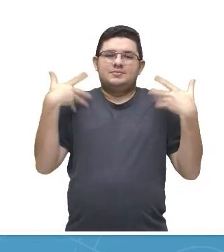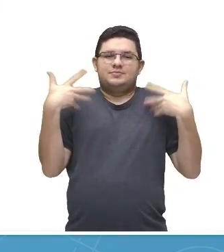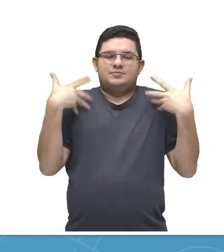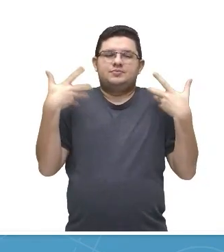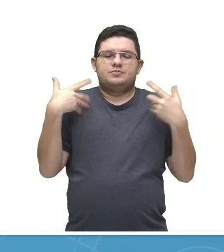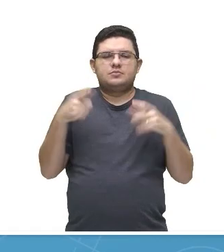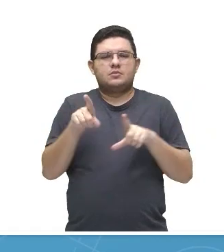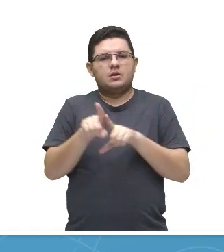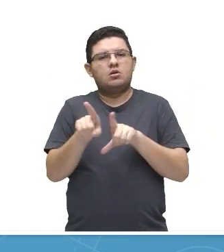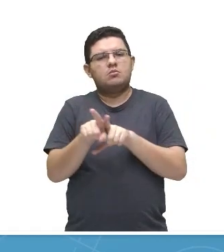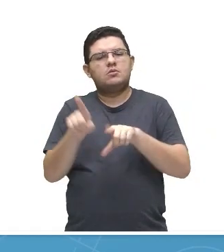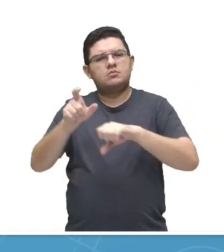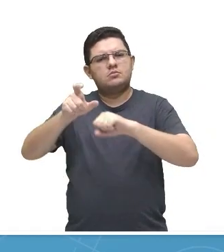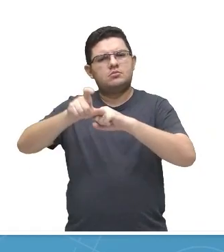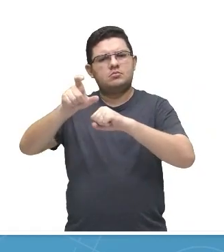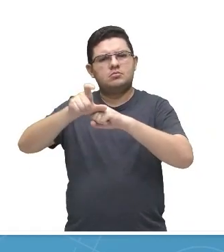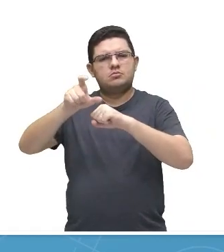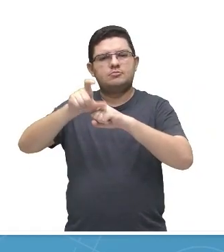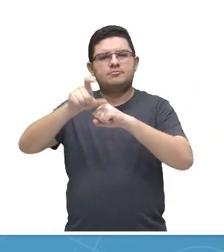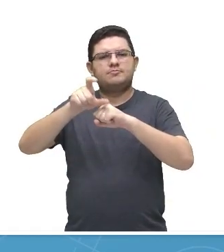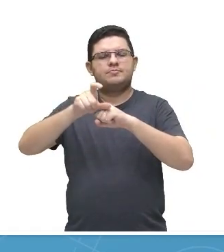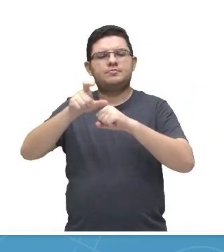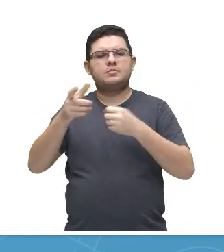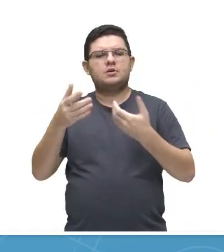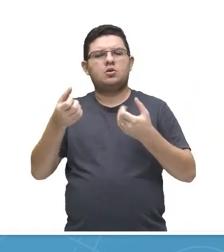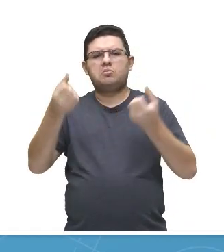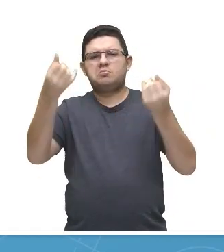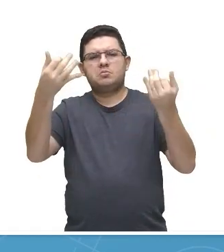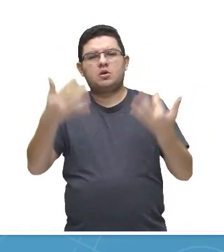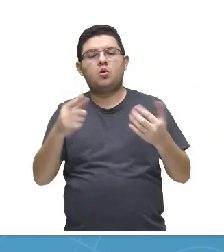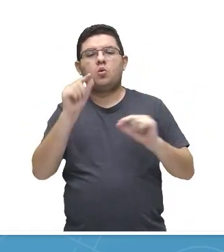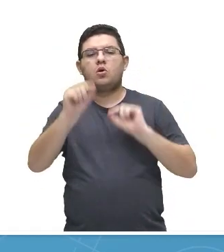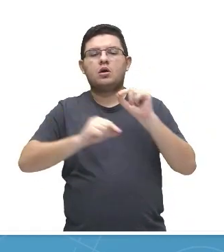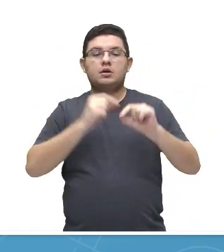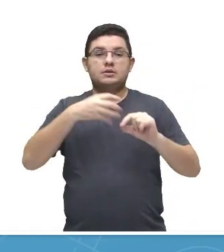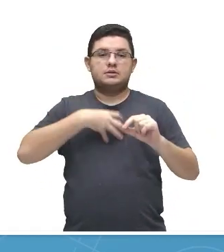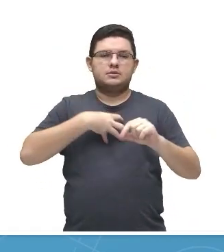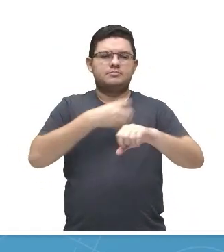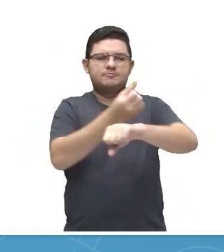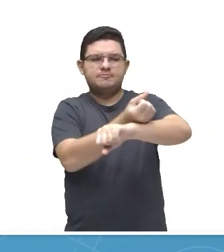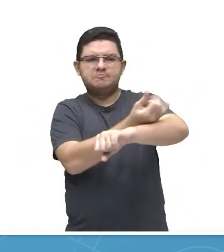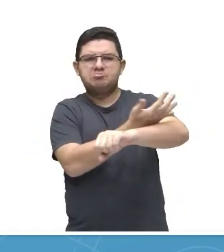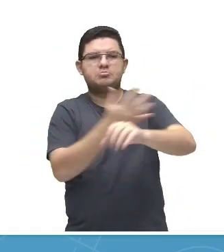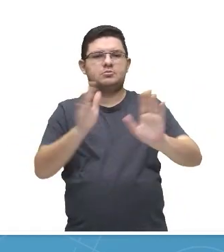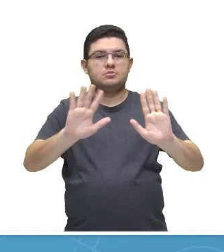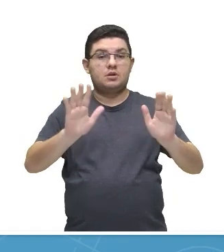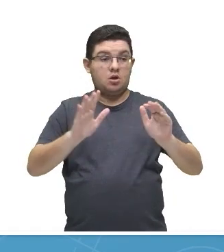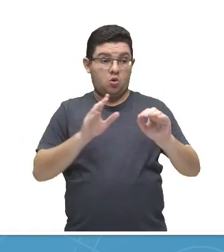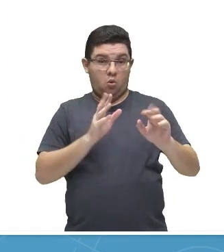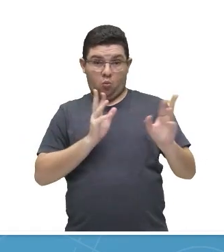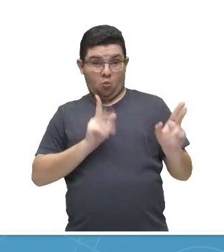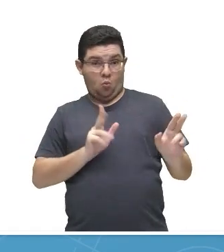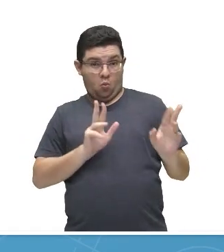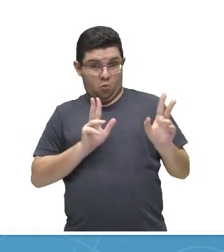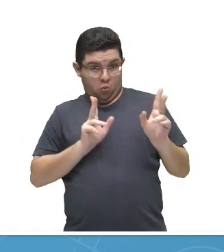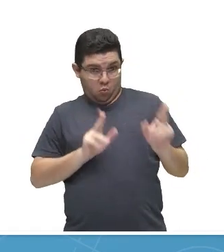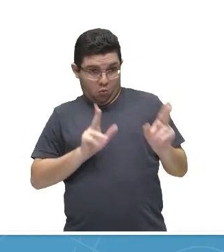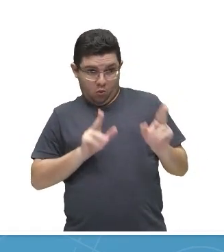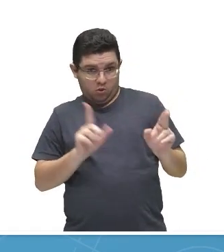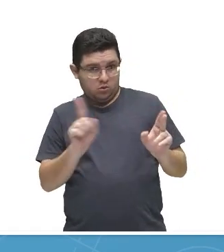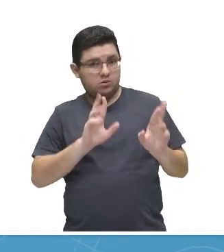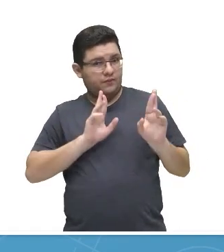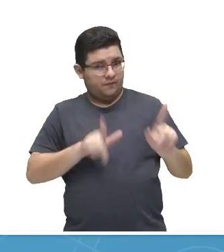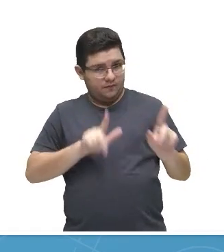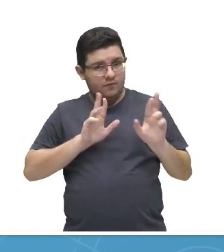eu não vou fazer a distinção entre sentimento e emoção, que não são as mesmas coisas, mas que estão interligadas, né?